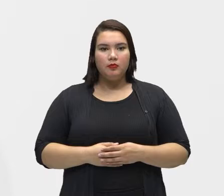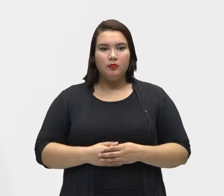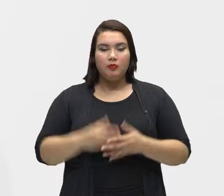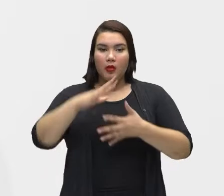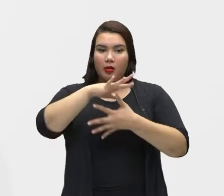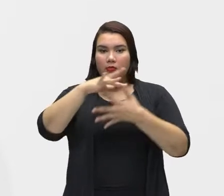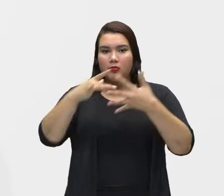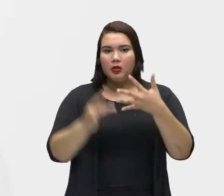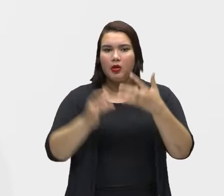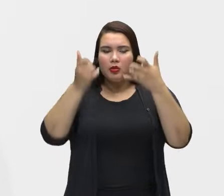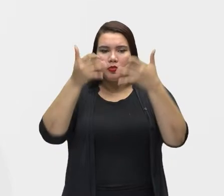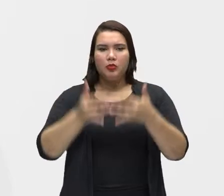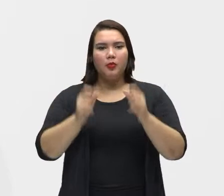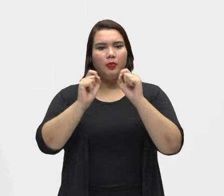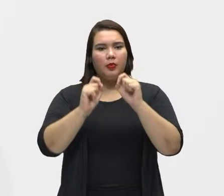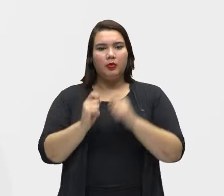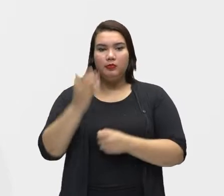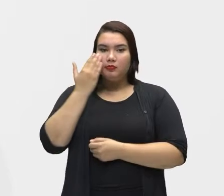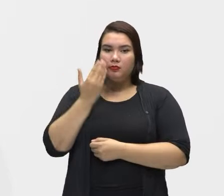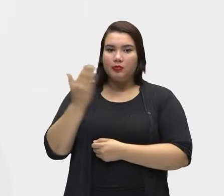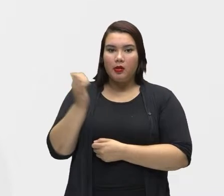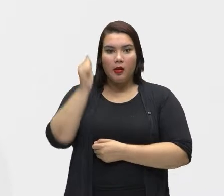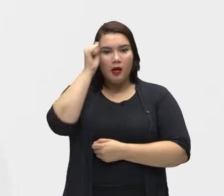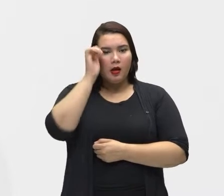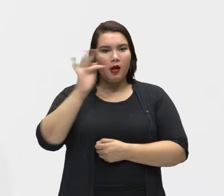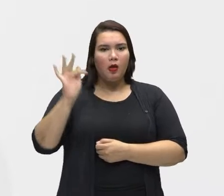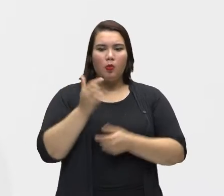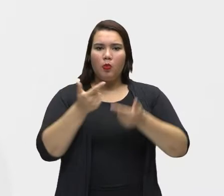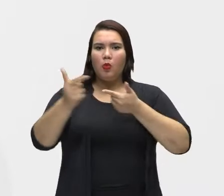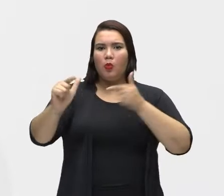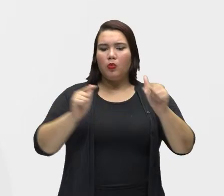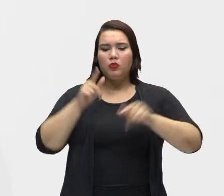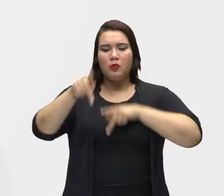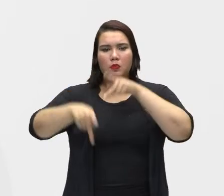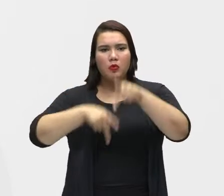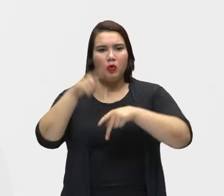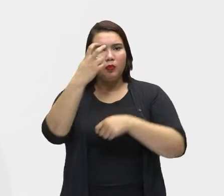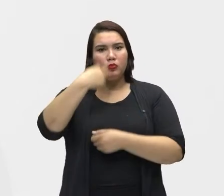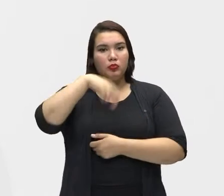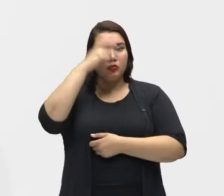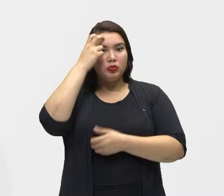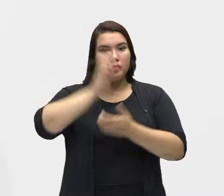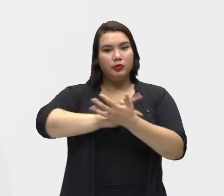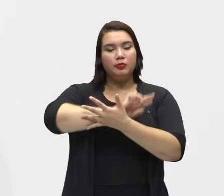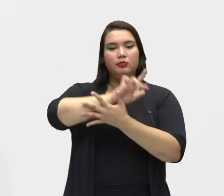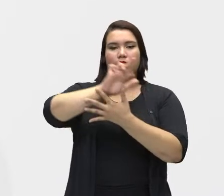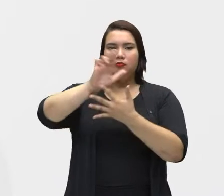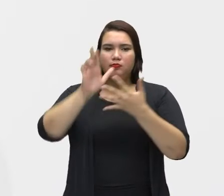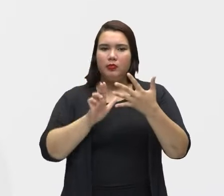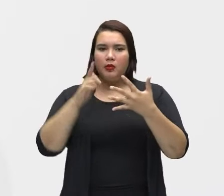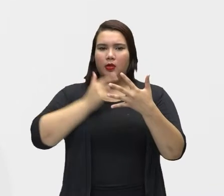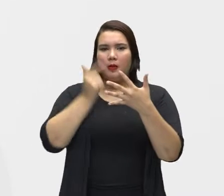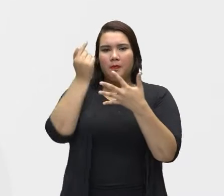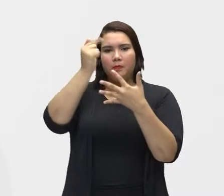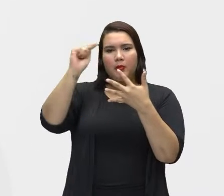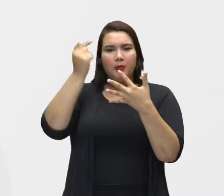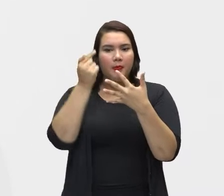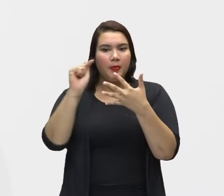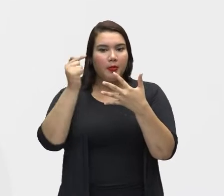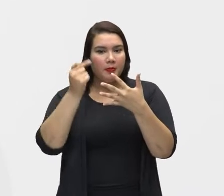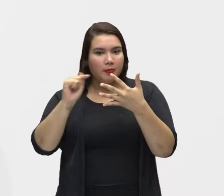E o detalhamento também está aí, ó. África, outros povos e outras culturas, reinos de Benin,